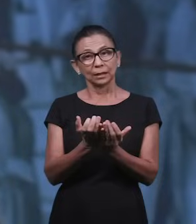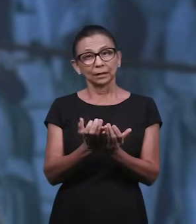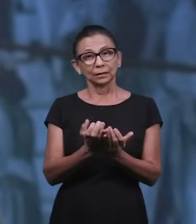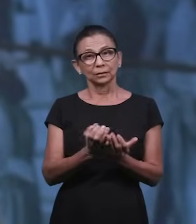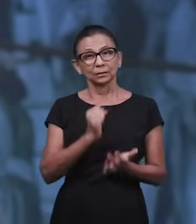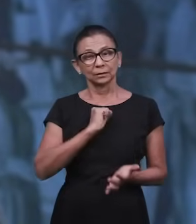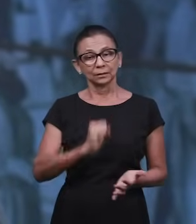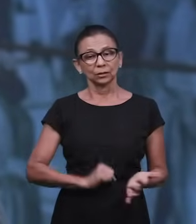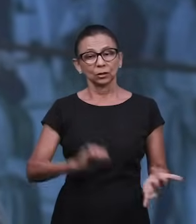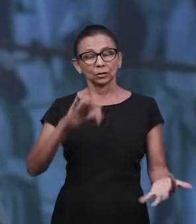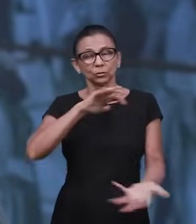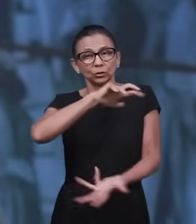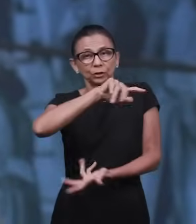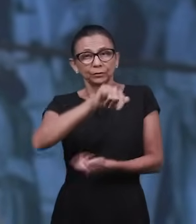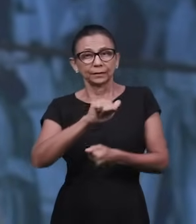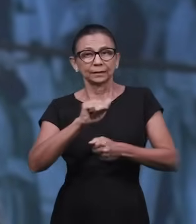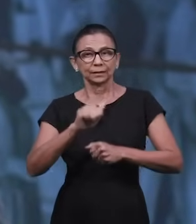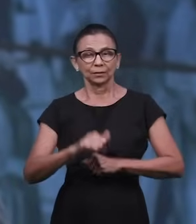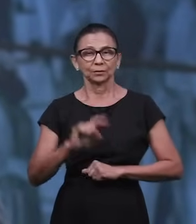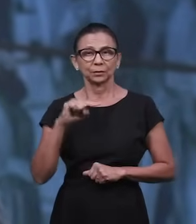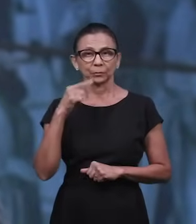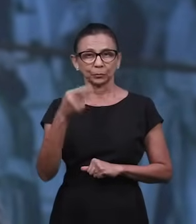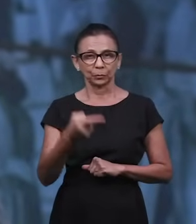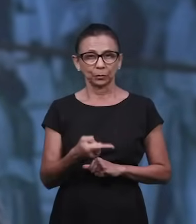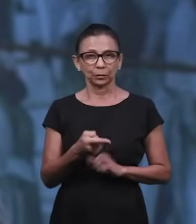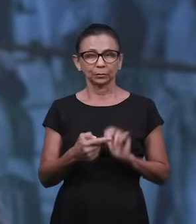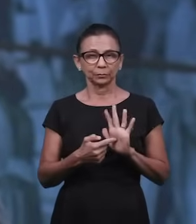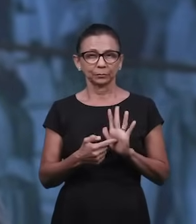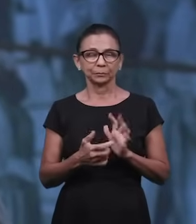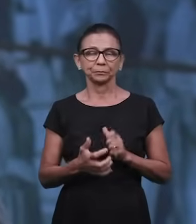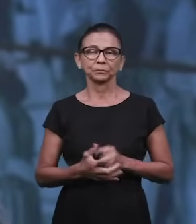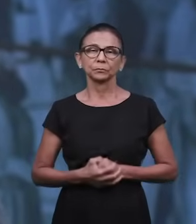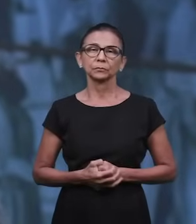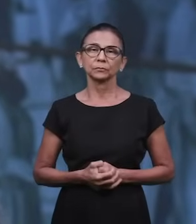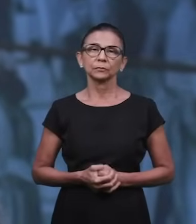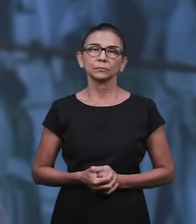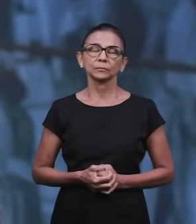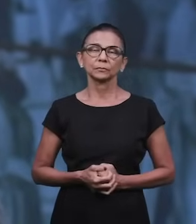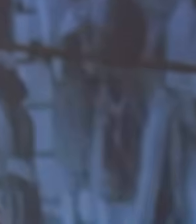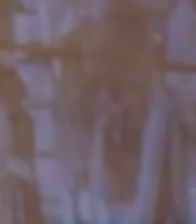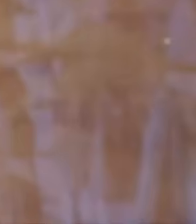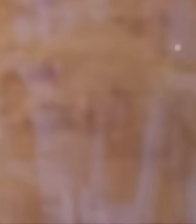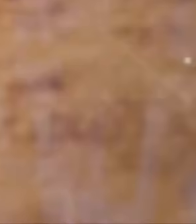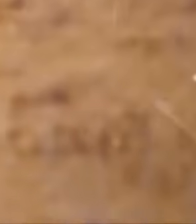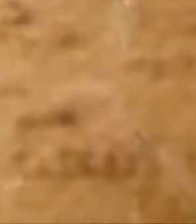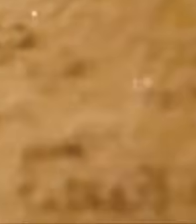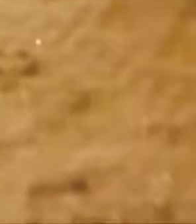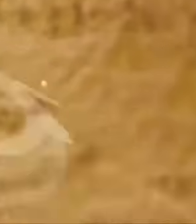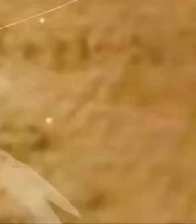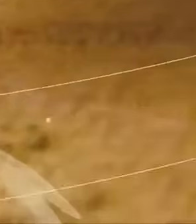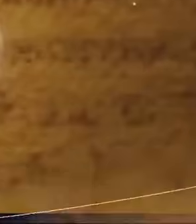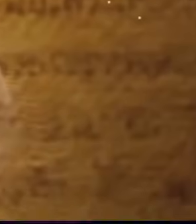Então, logo após a vinheta, falaremos então a respeito deste princípio. Vamos lá?